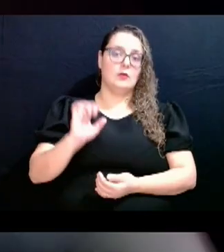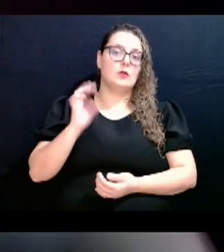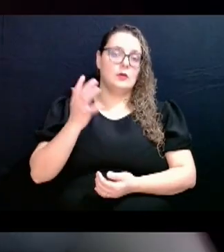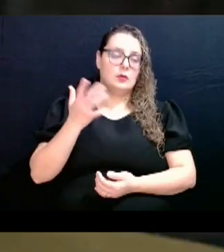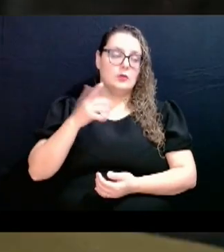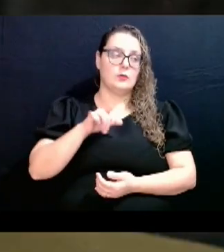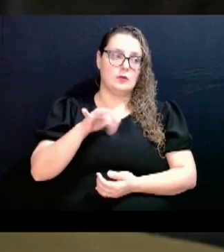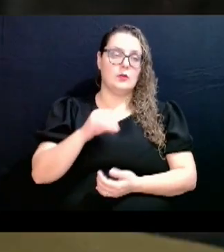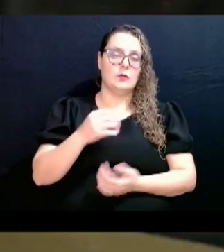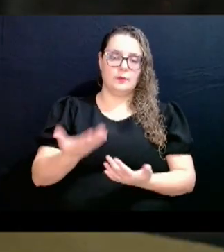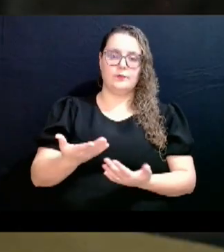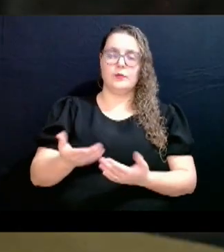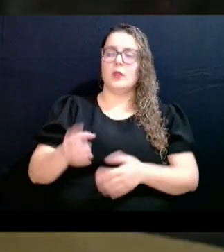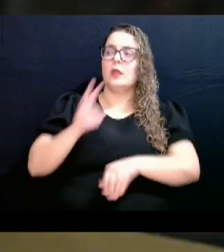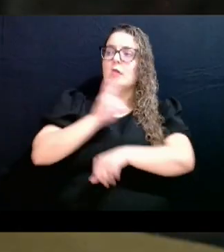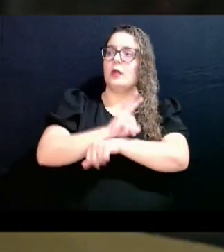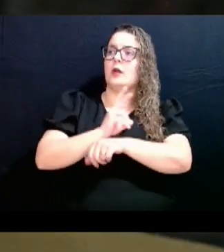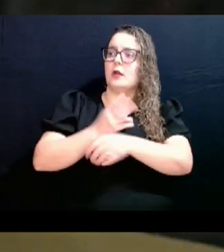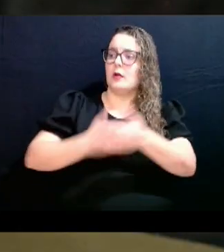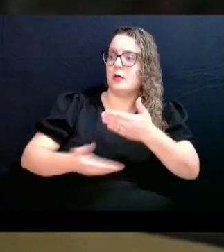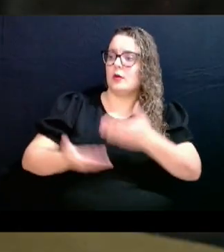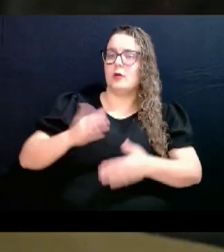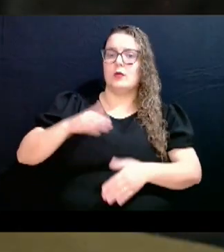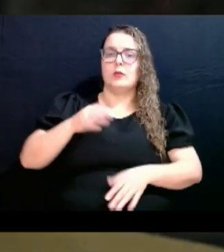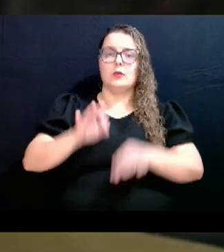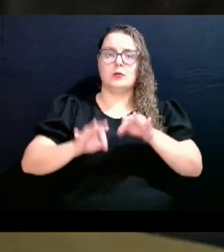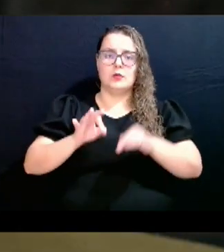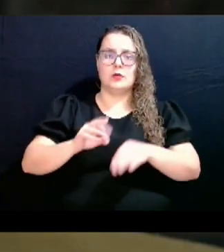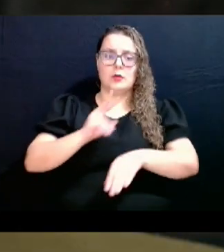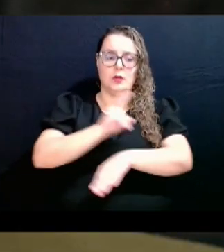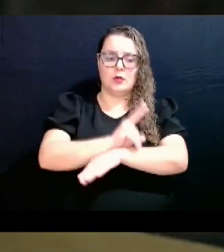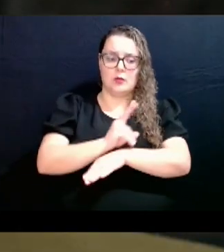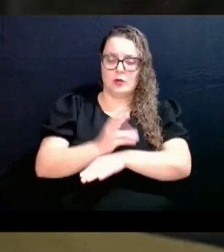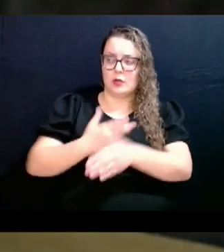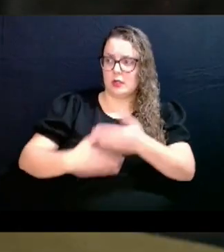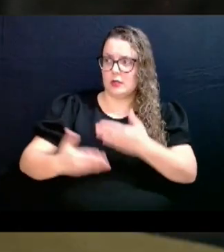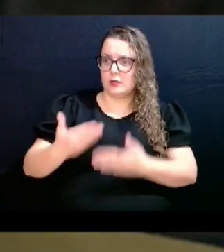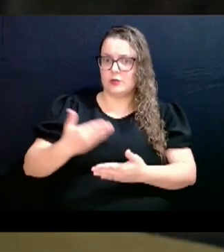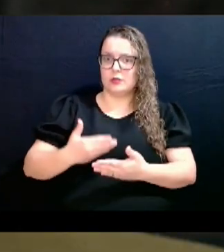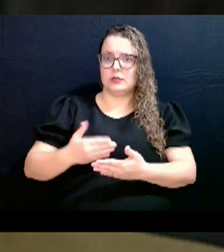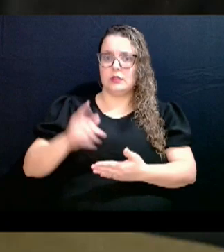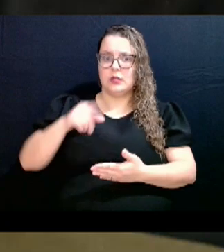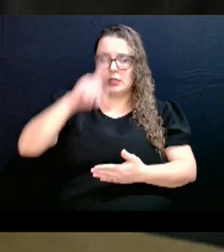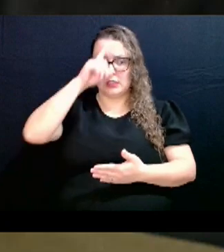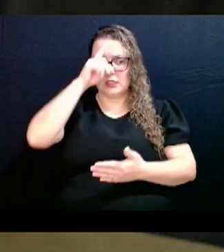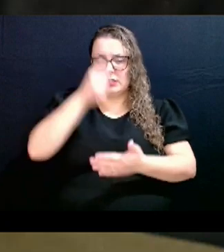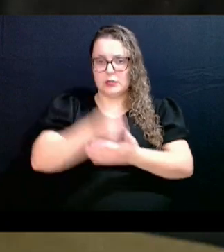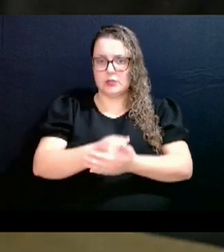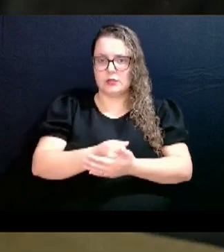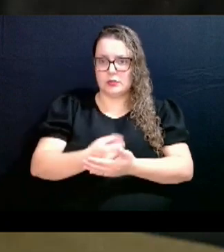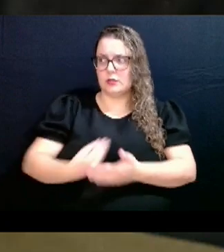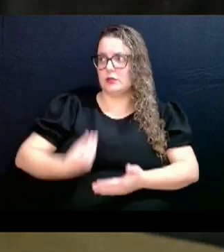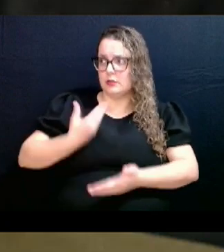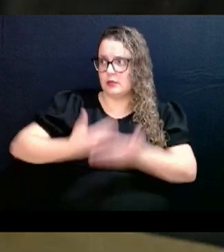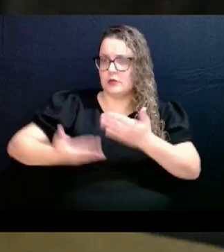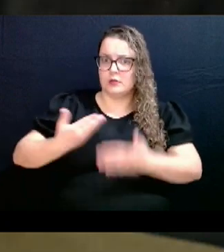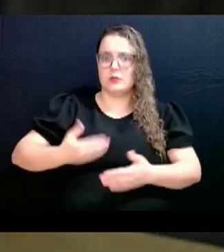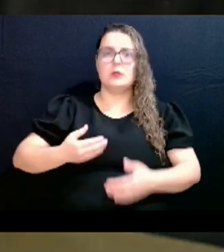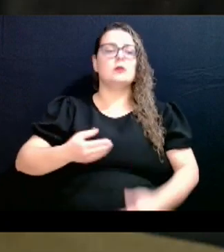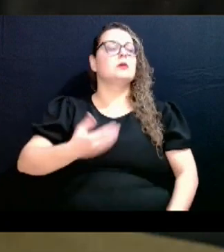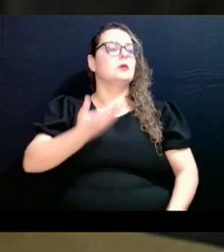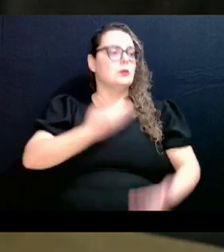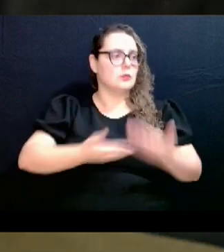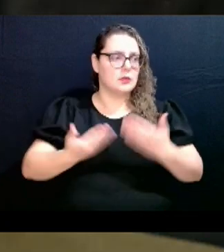guarda compartilhada, quando a justiça diz guarda compartilhada, são as decisões da vida dessa criança. Exato. Mas e daí na